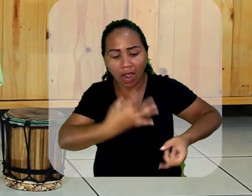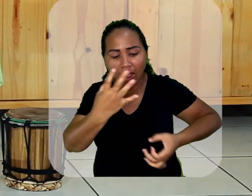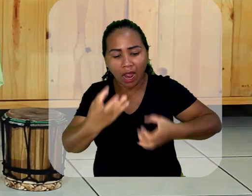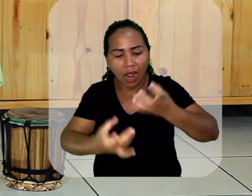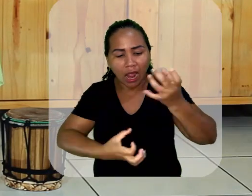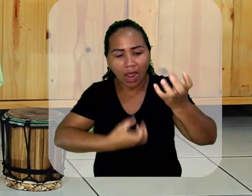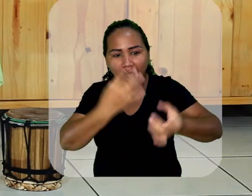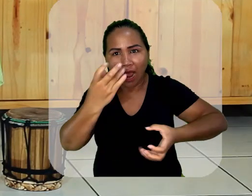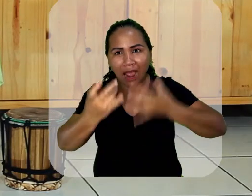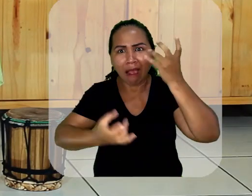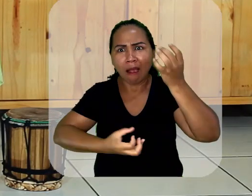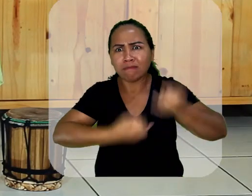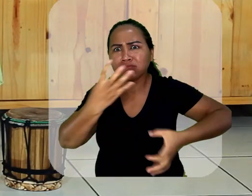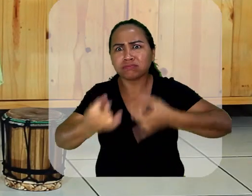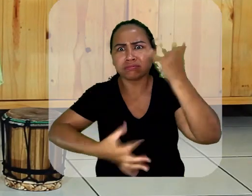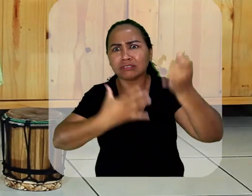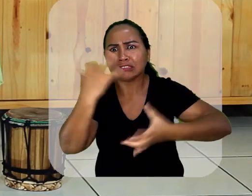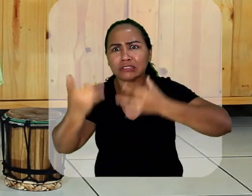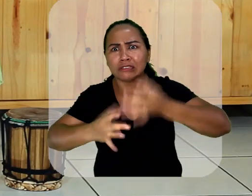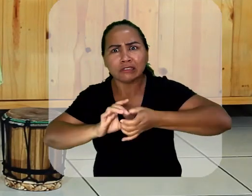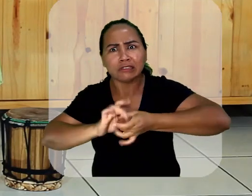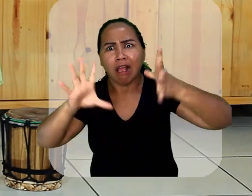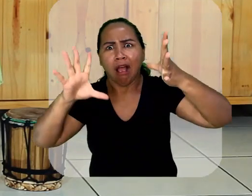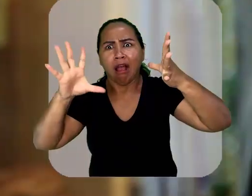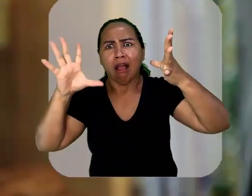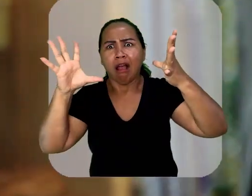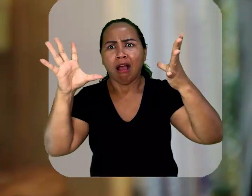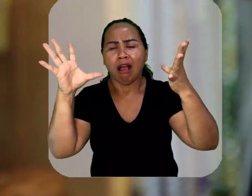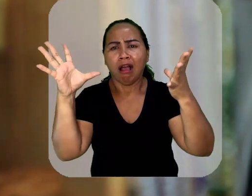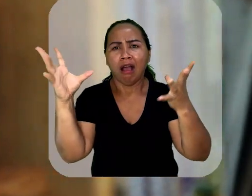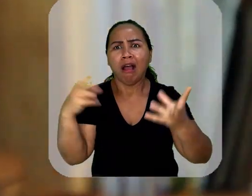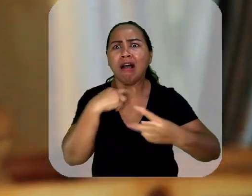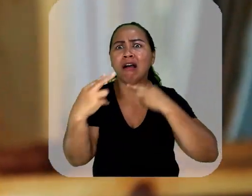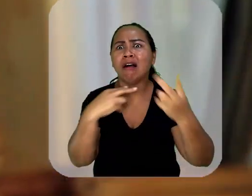Ao me libertar, trazer à tona as vozes de Mussambê,